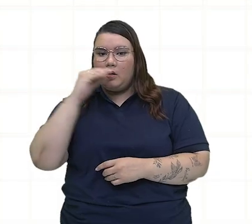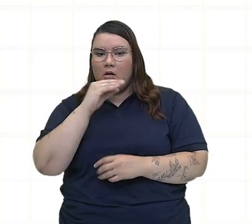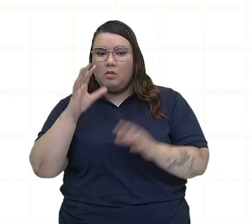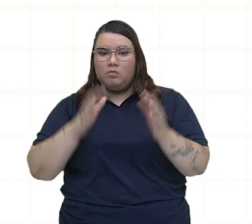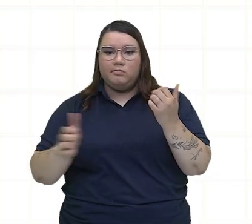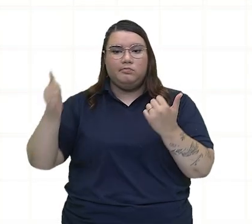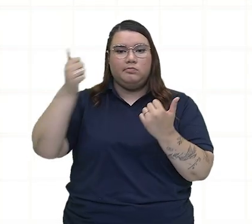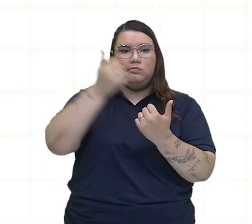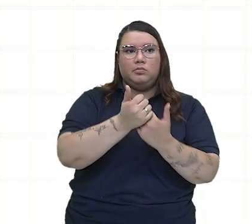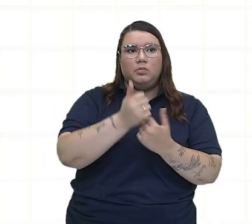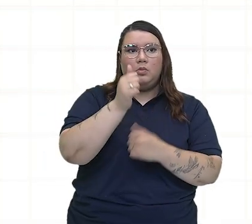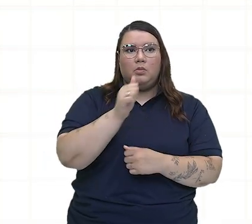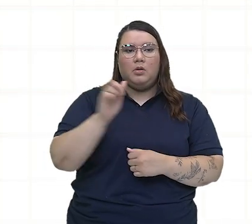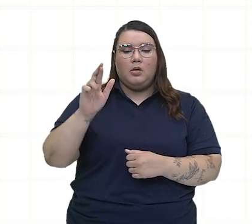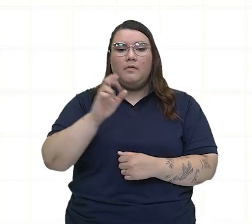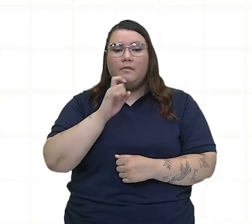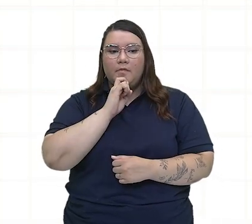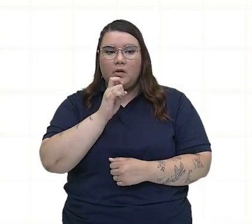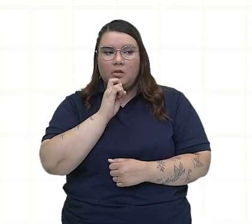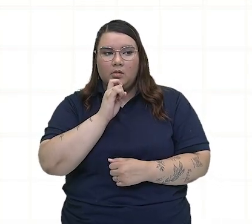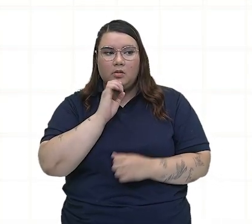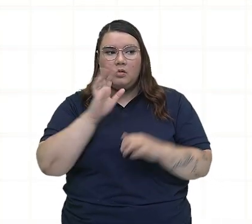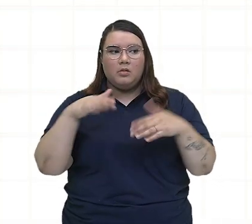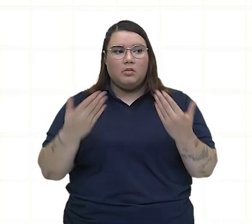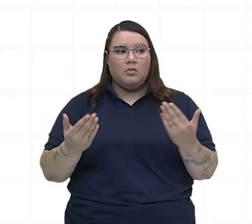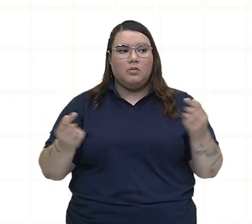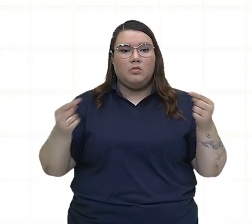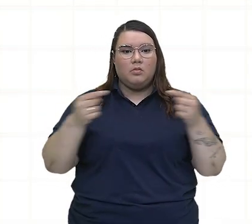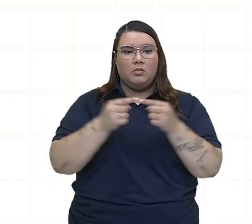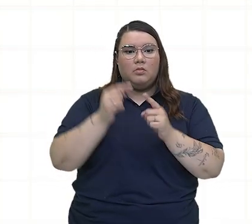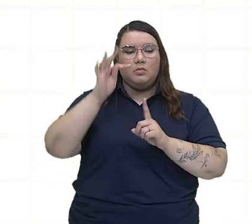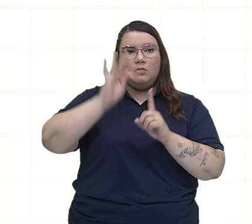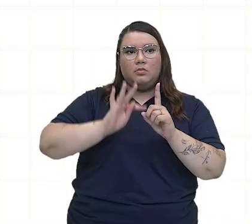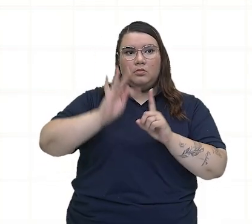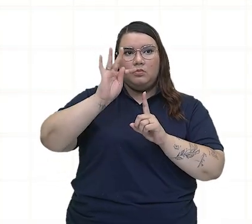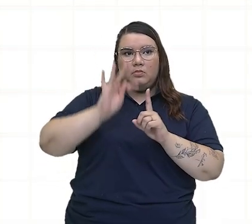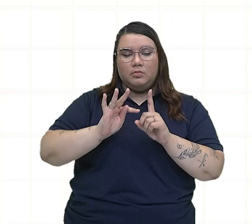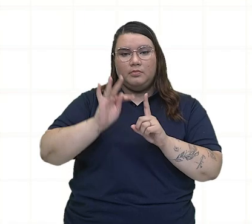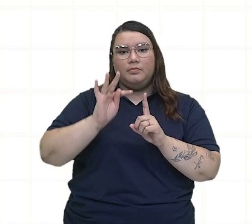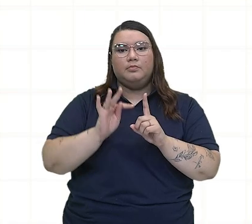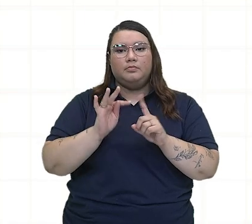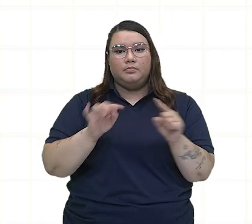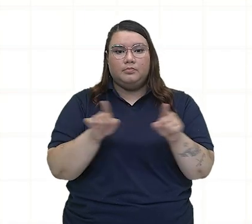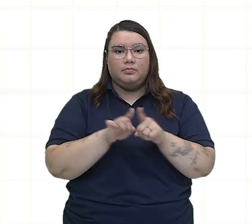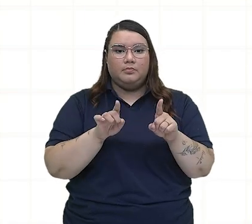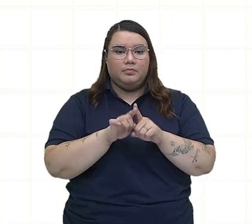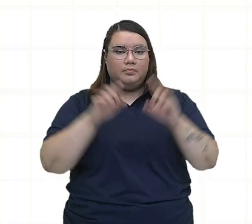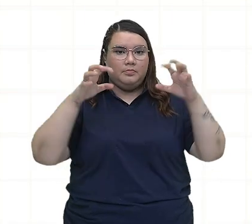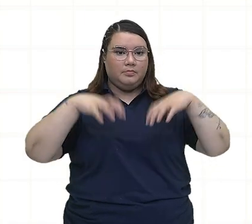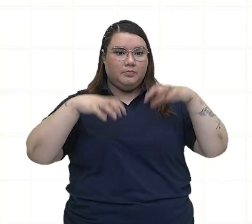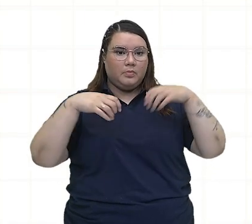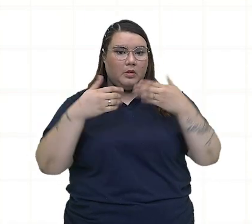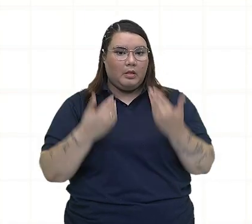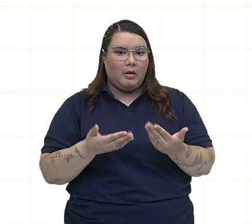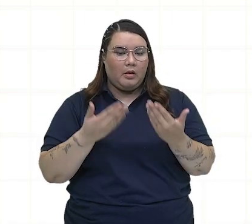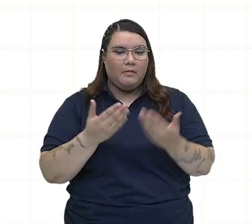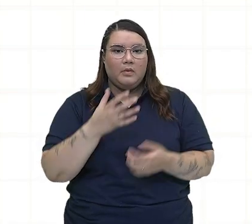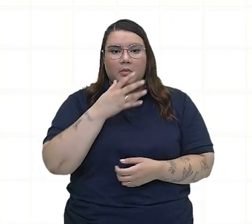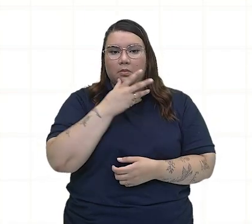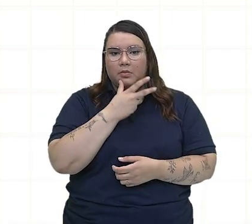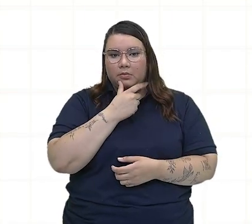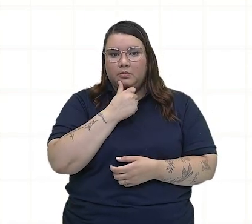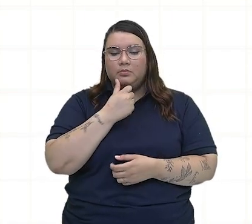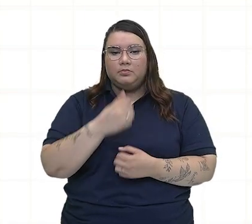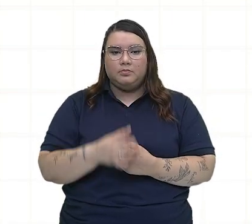substitui o ar frio. Geralmente provoca aumento de temperatura, tá? E chuvas mais leves e demoradas.